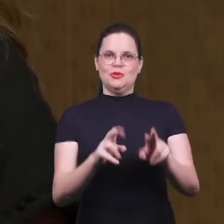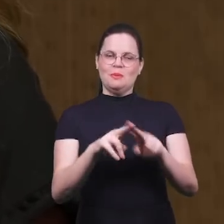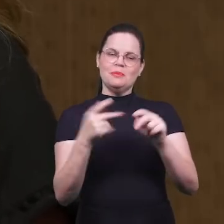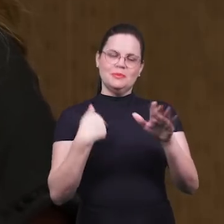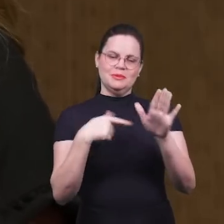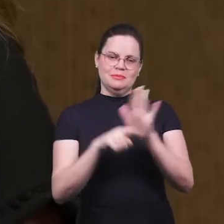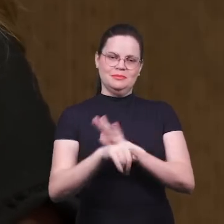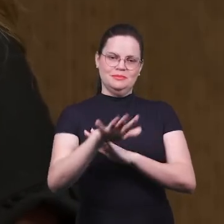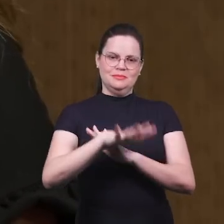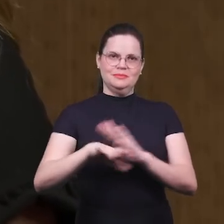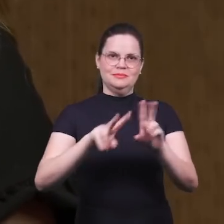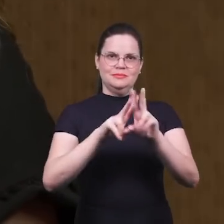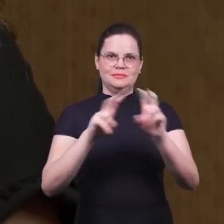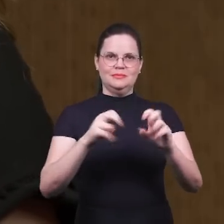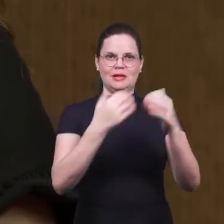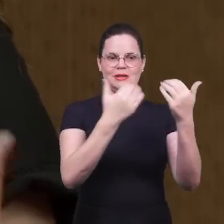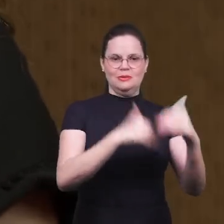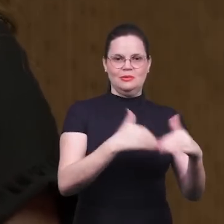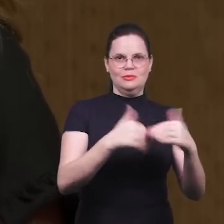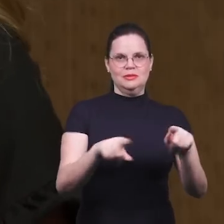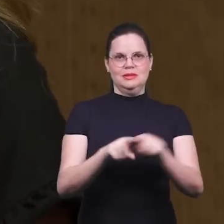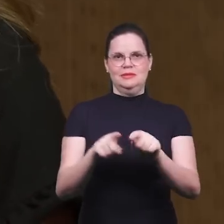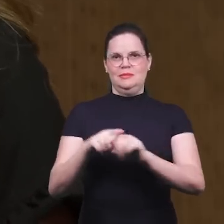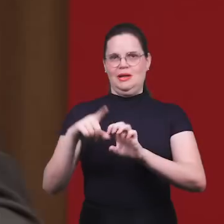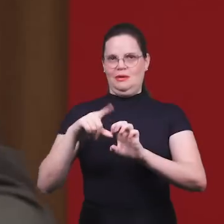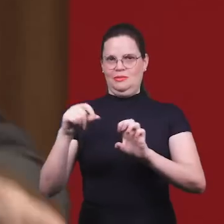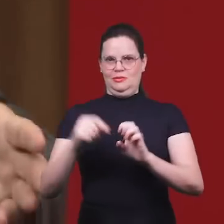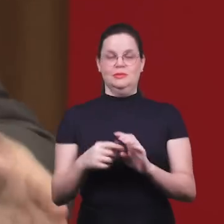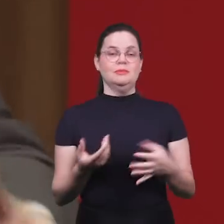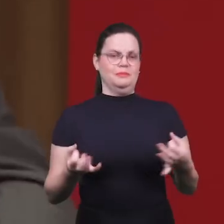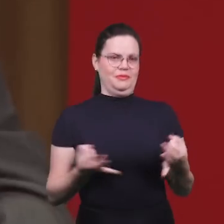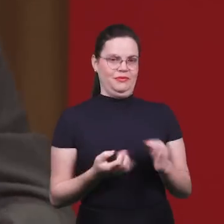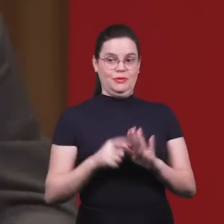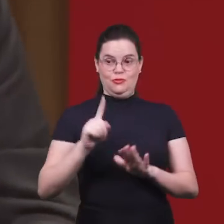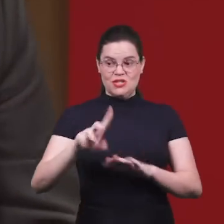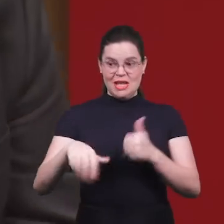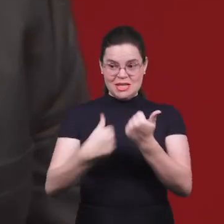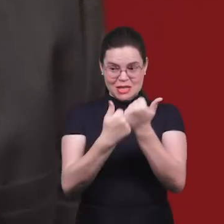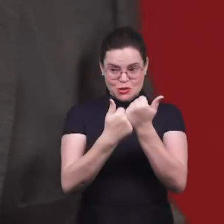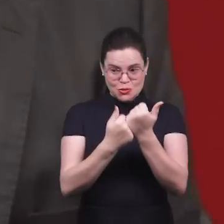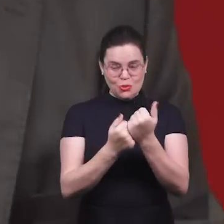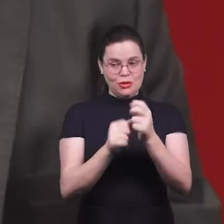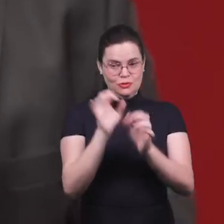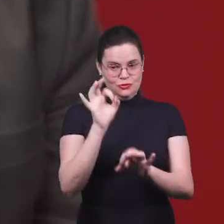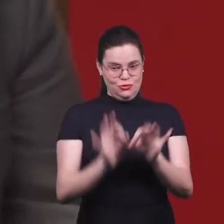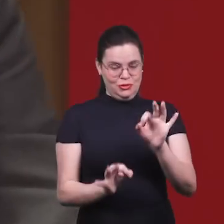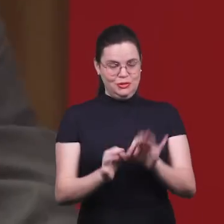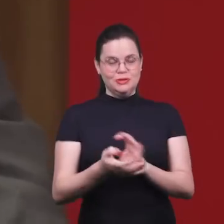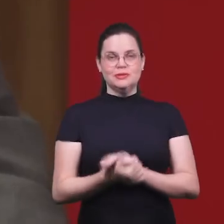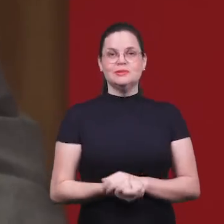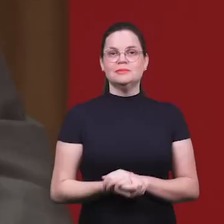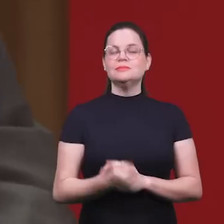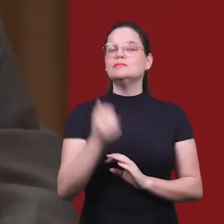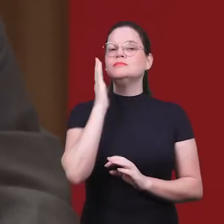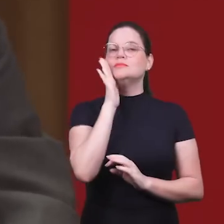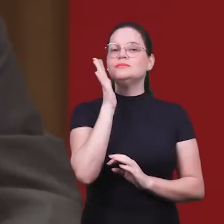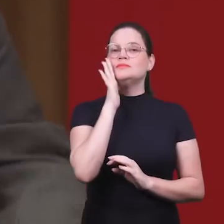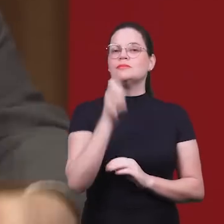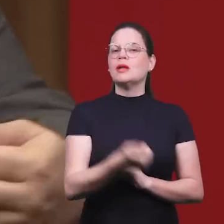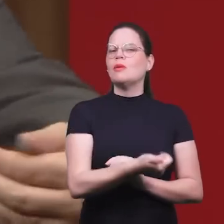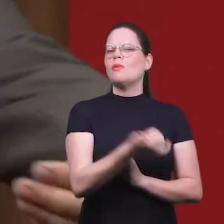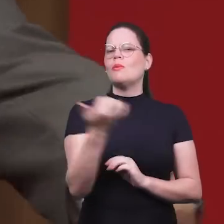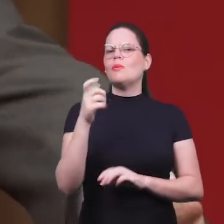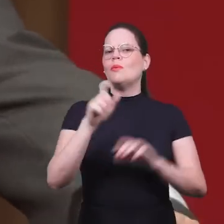pergunta nesse ramo de concursos e autônomos. Perfeito. Como assessora jurídica, eu vou usar o seu exemplo, imagina só quantas pessoas